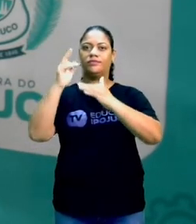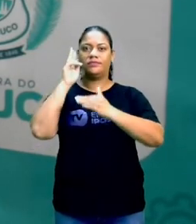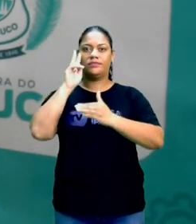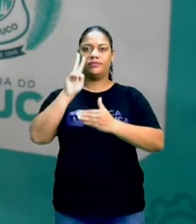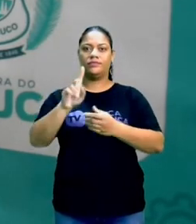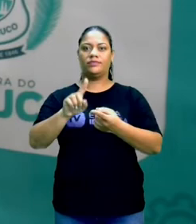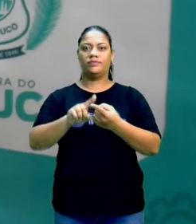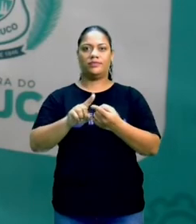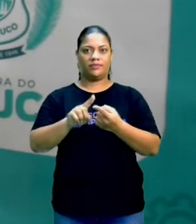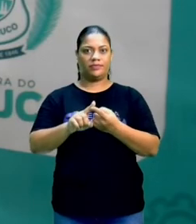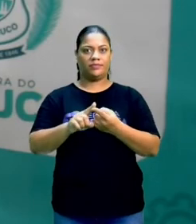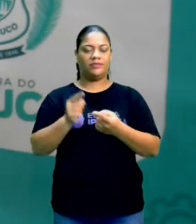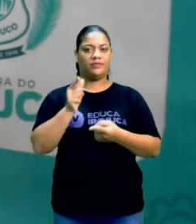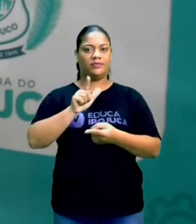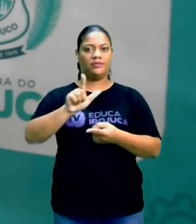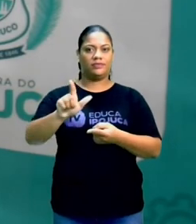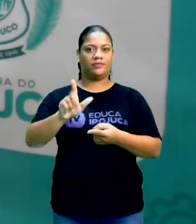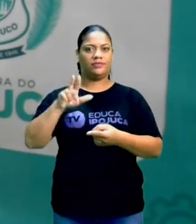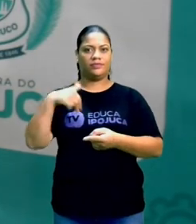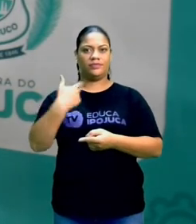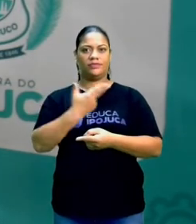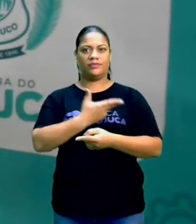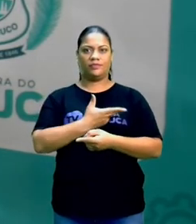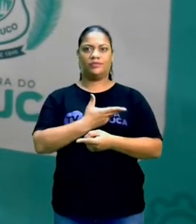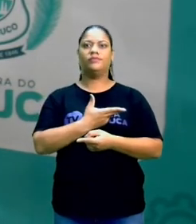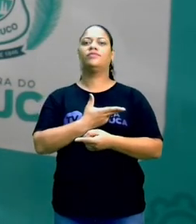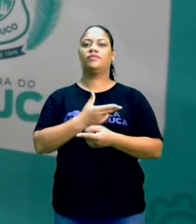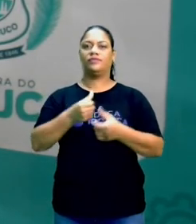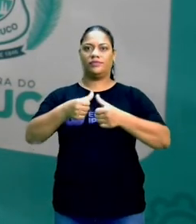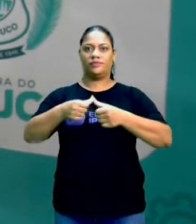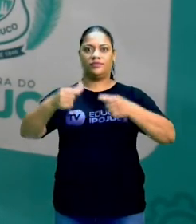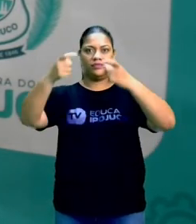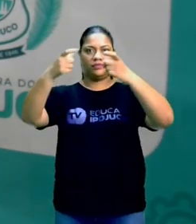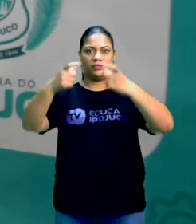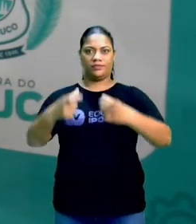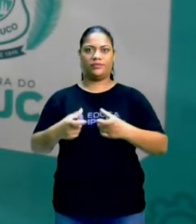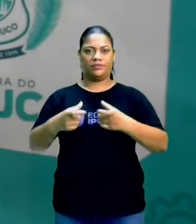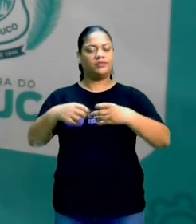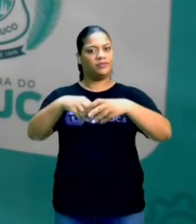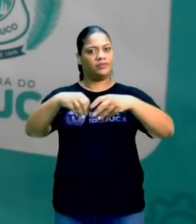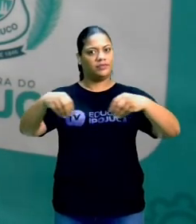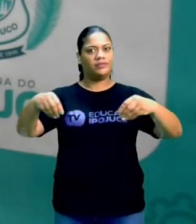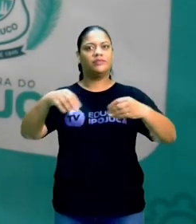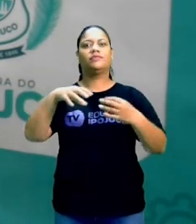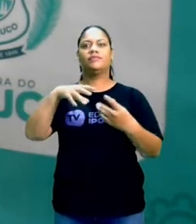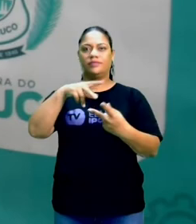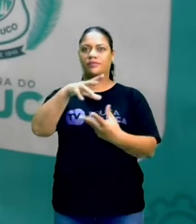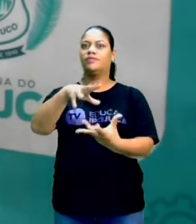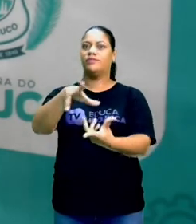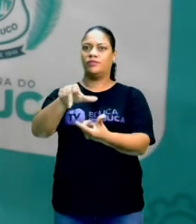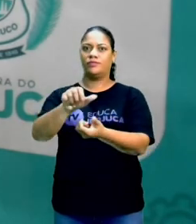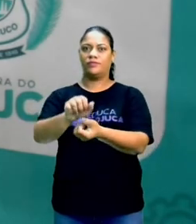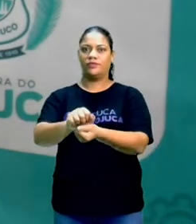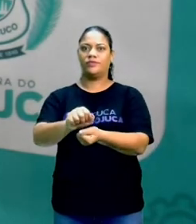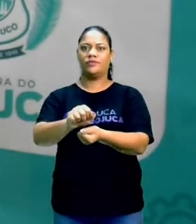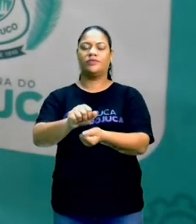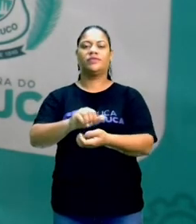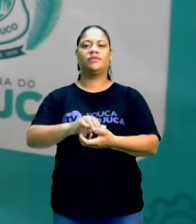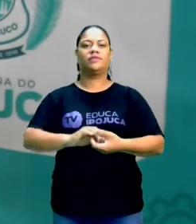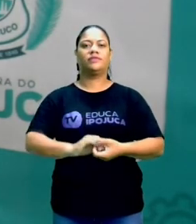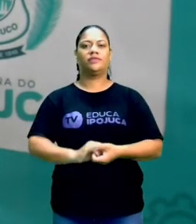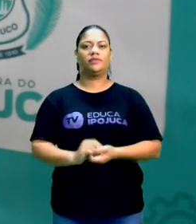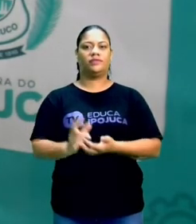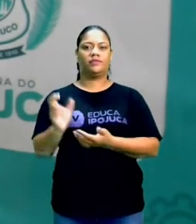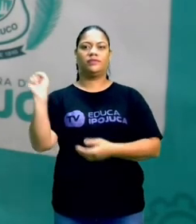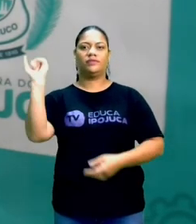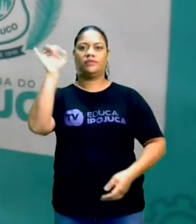outras formas de nos avaliarmos e nos enquadrarmos no nosso campo terrestre e espacial. E aqui mais uma